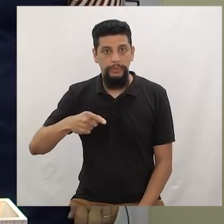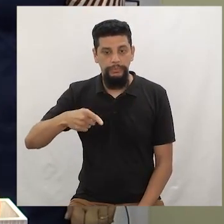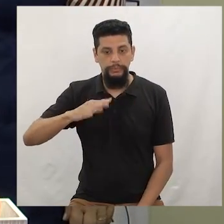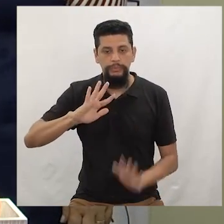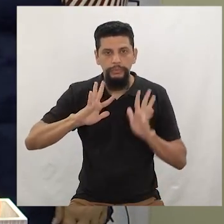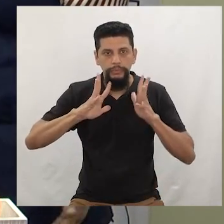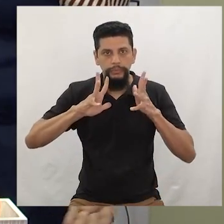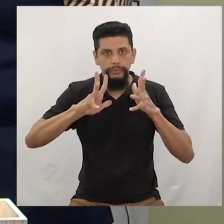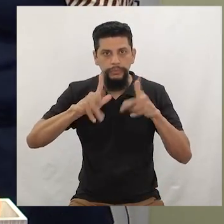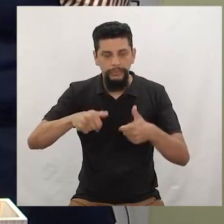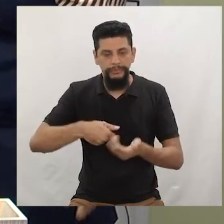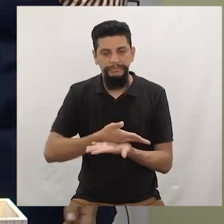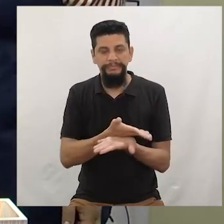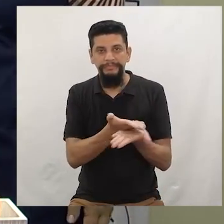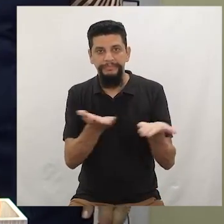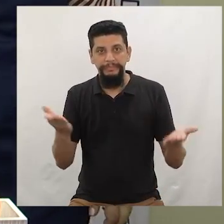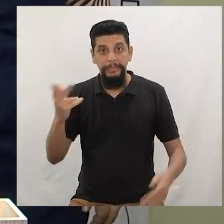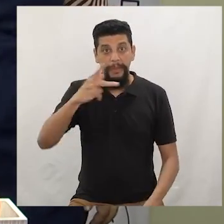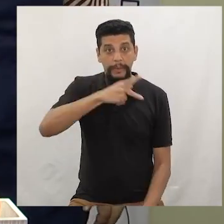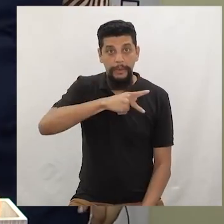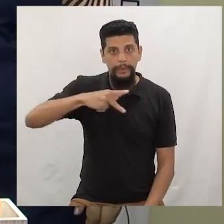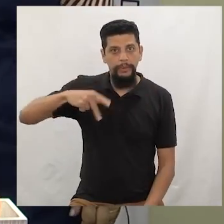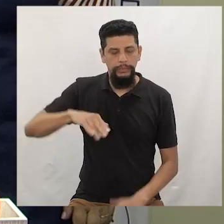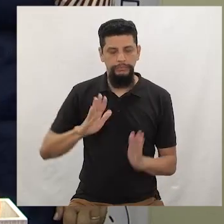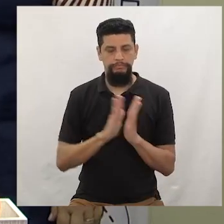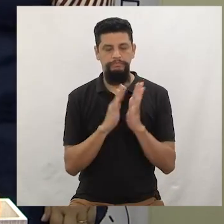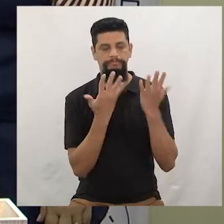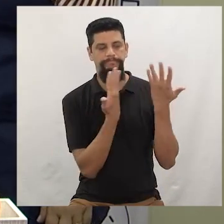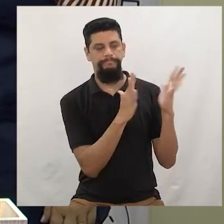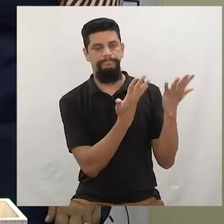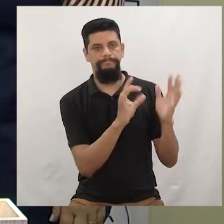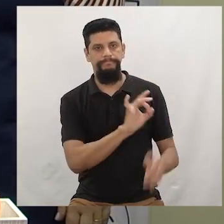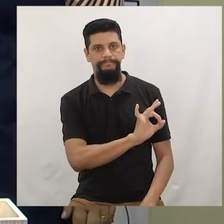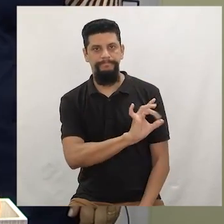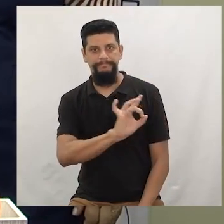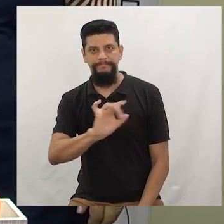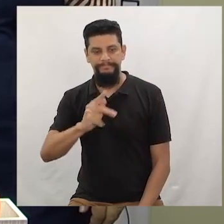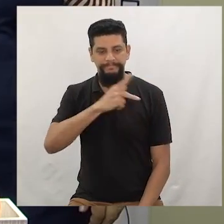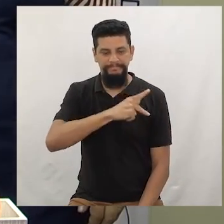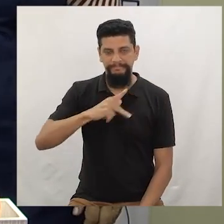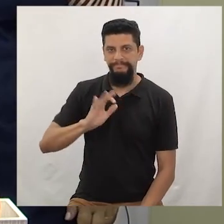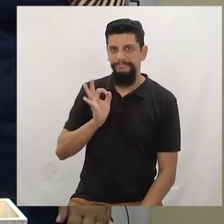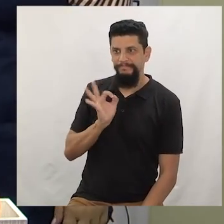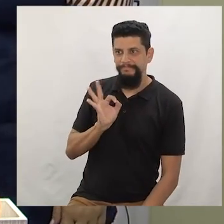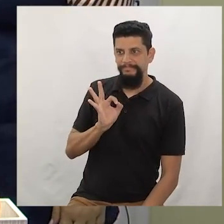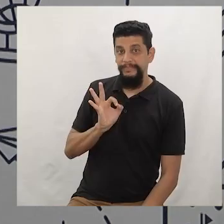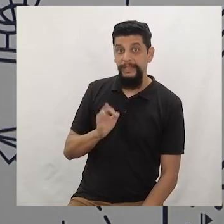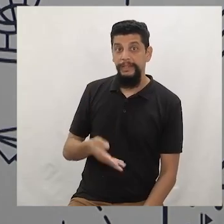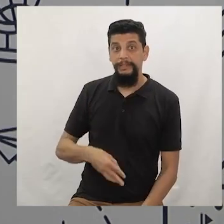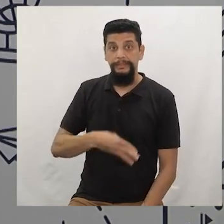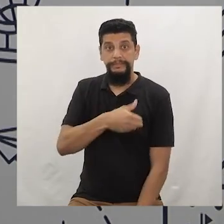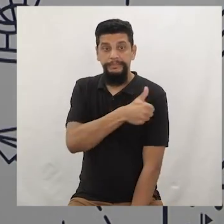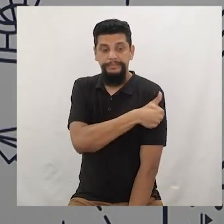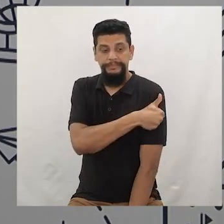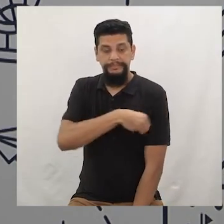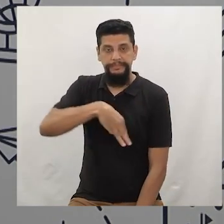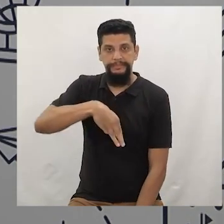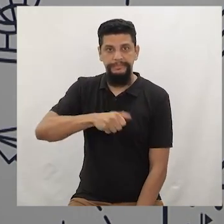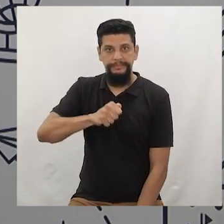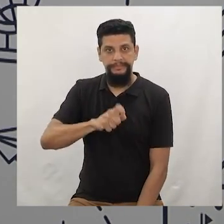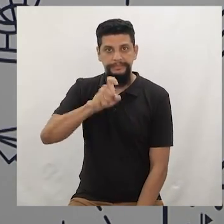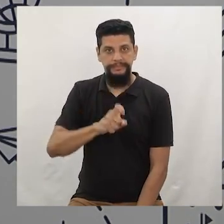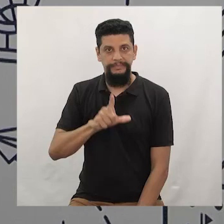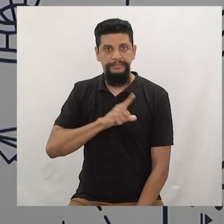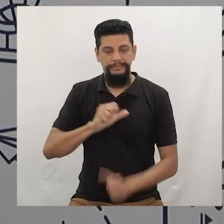professores, a todos nós, professores, os nossos parabéns. Parabéns. Isso. E o Max tem